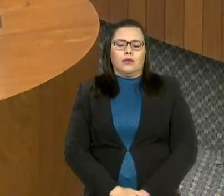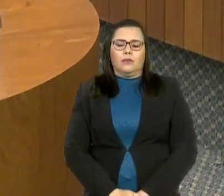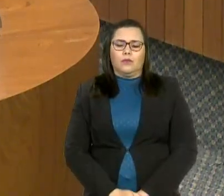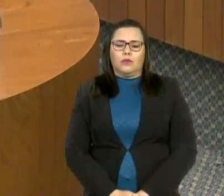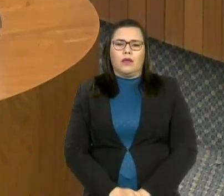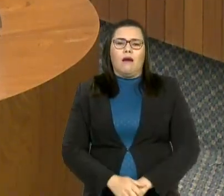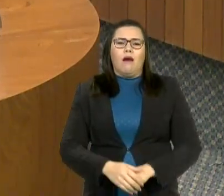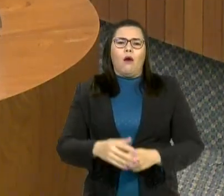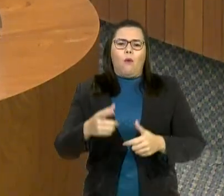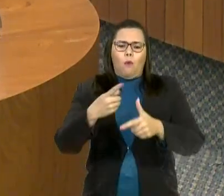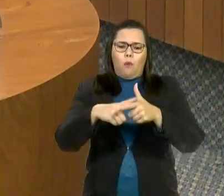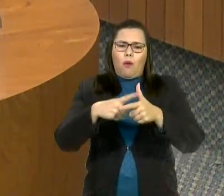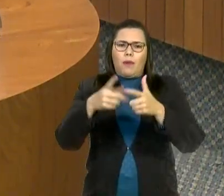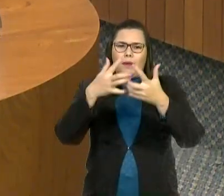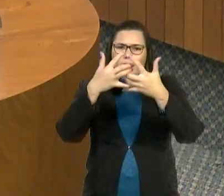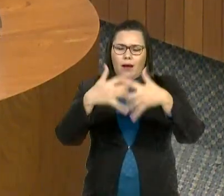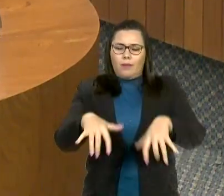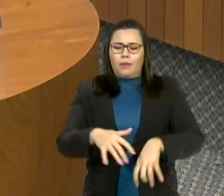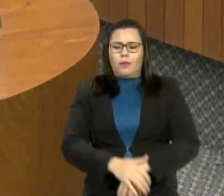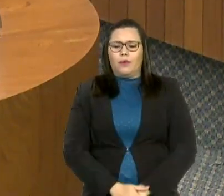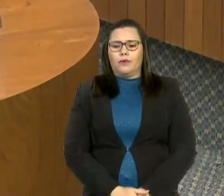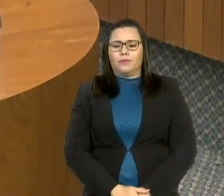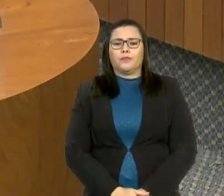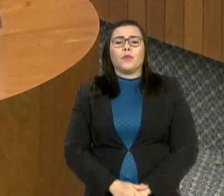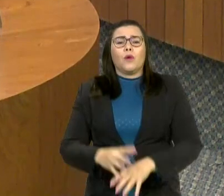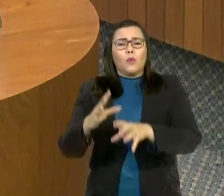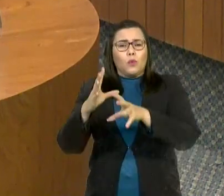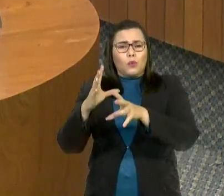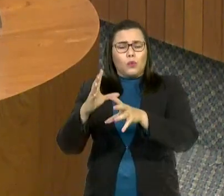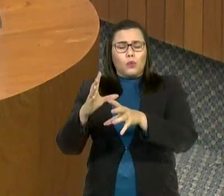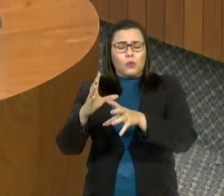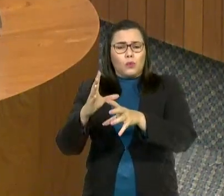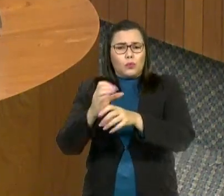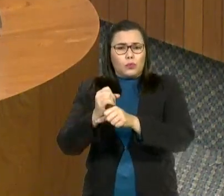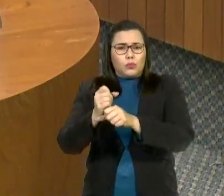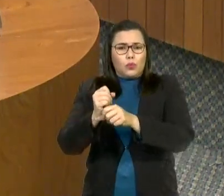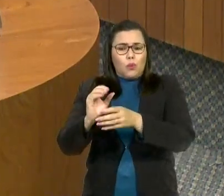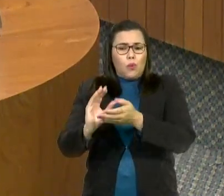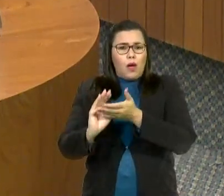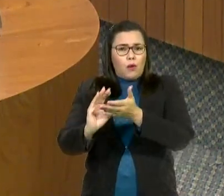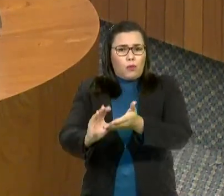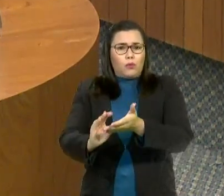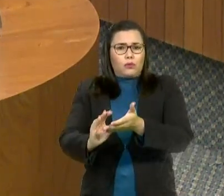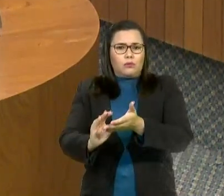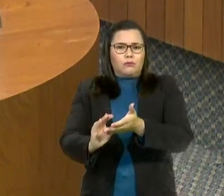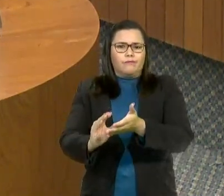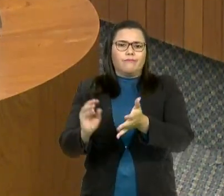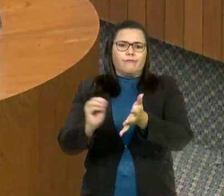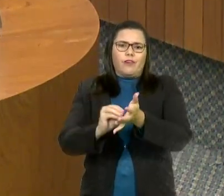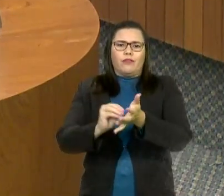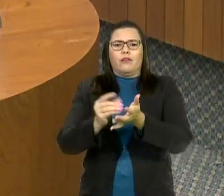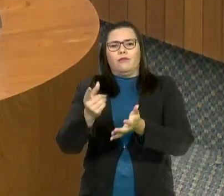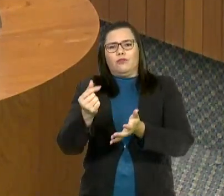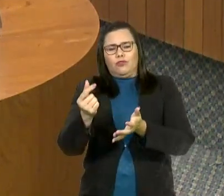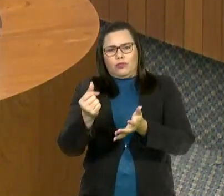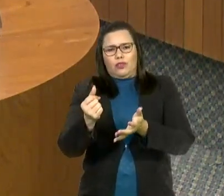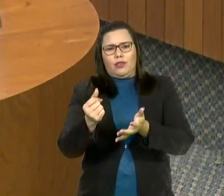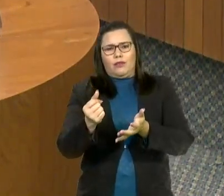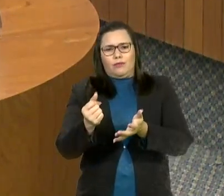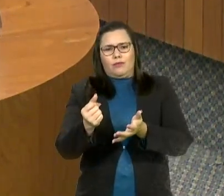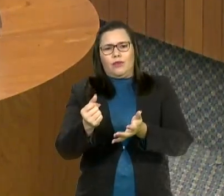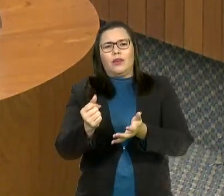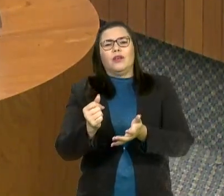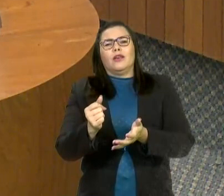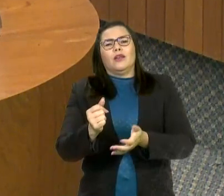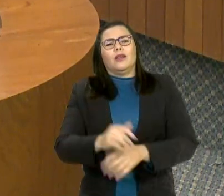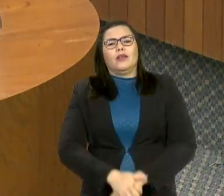orçamentos defasados por conta do prazo. Porém, com esse restabelecimento do fluxo financeiro, nós conseguimos dar fôlego para